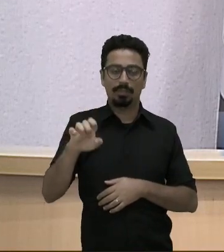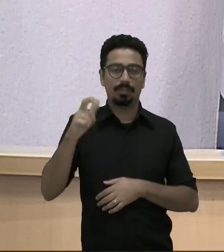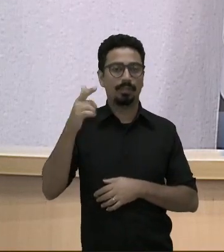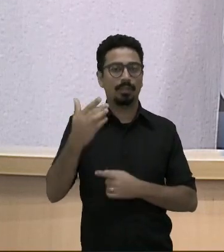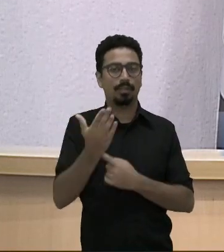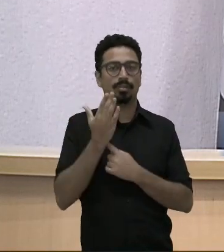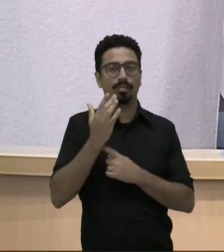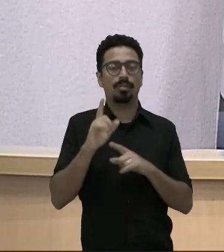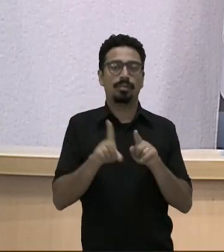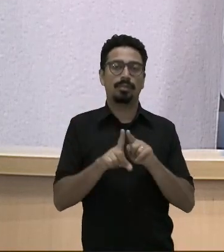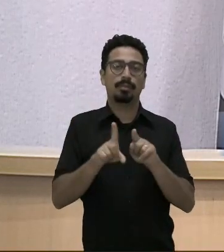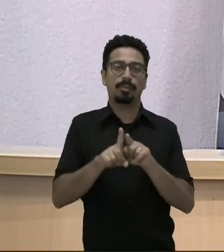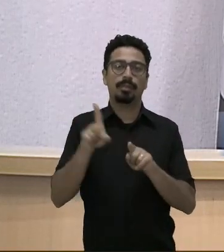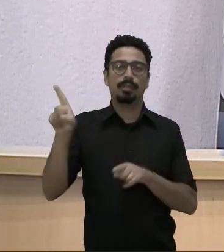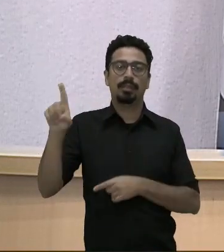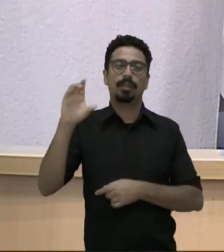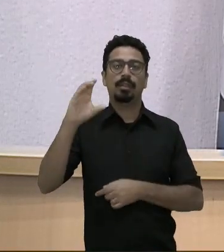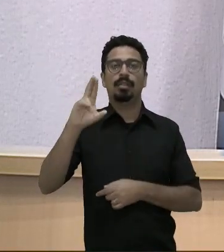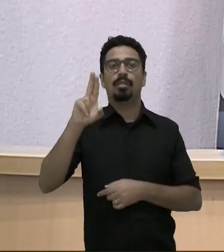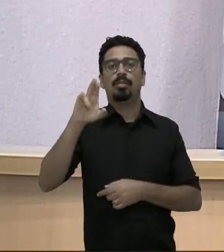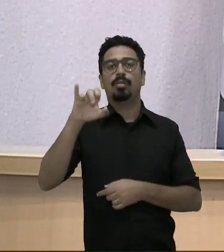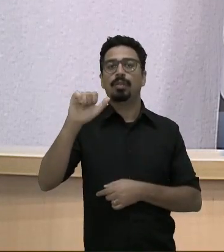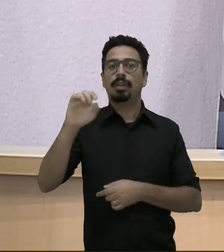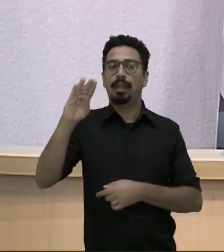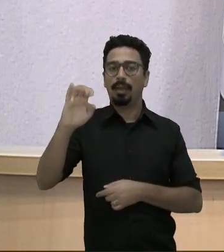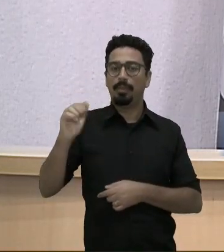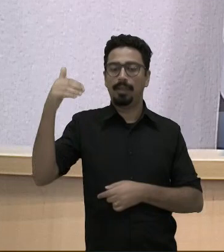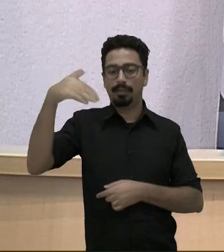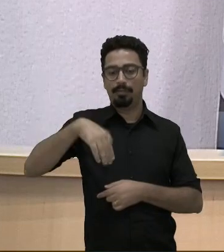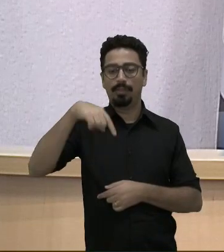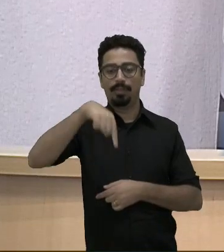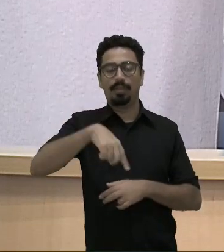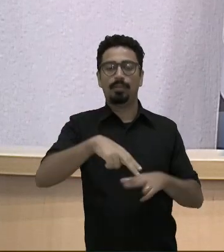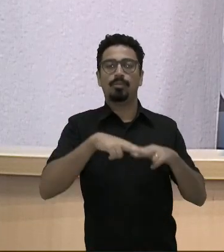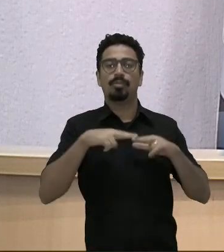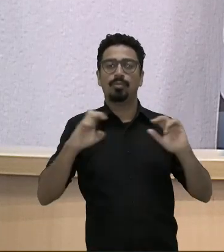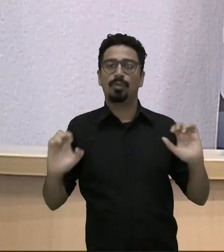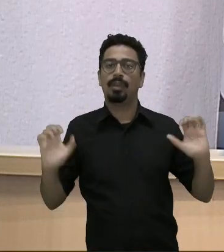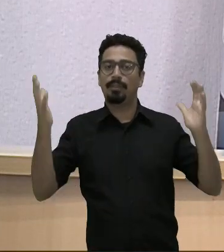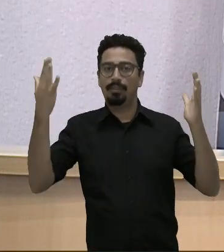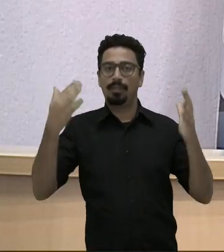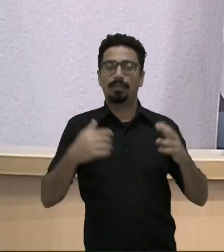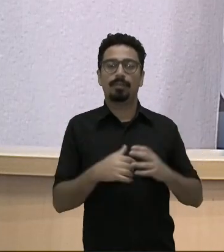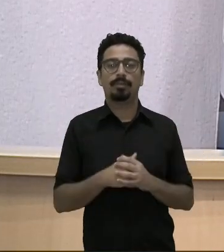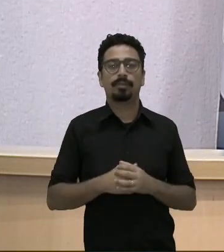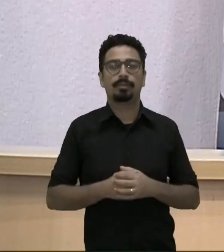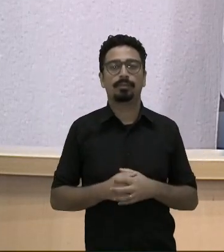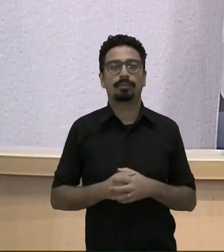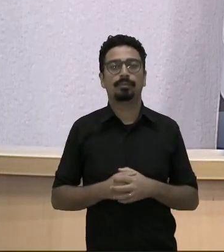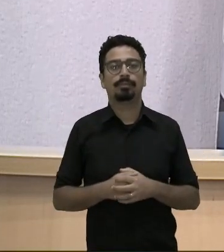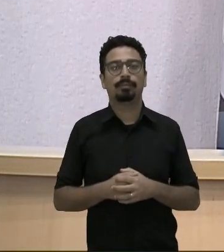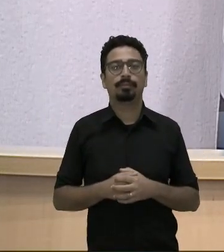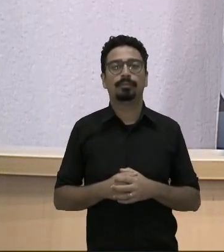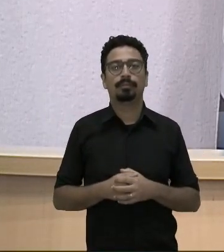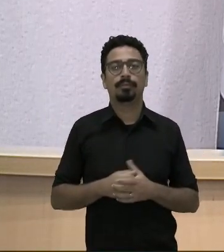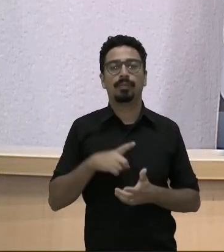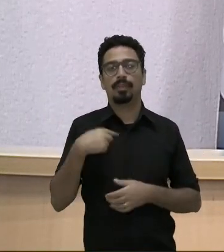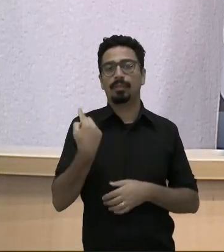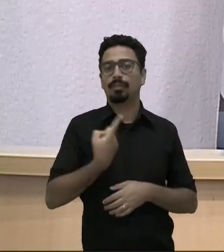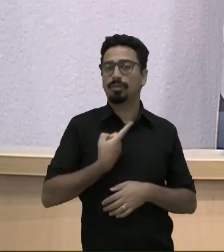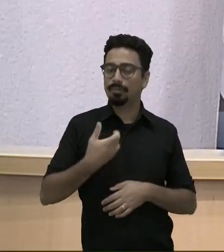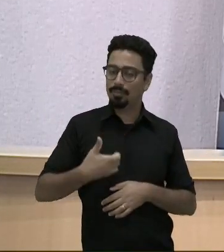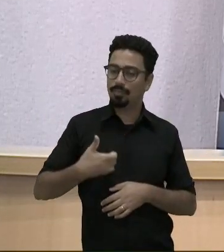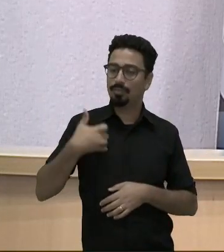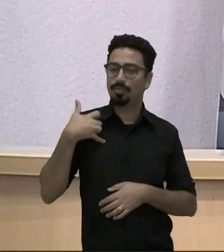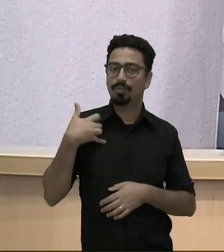veio lá de Cuiabá para prestigiar esse nosso evento aqui. Tá? Para a gente é uma honra ter uma pessoa